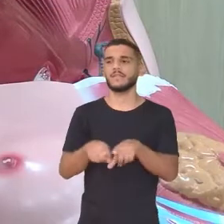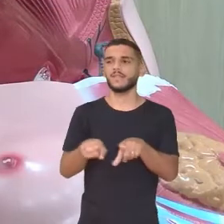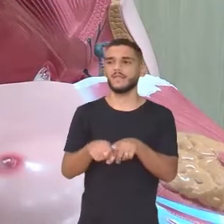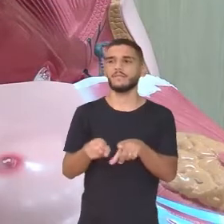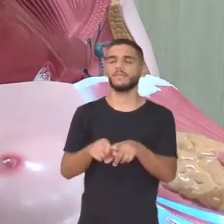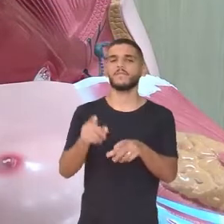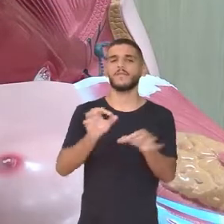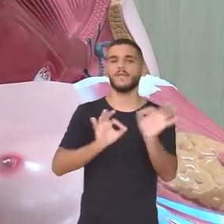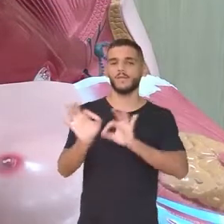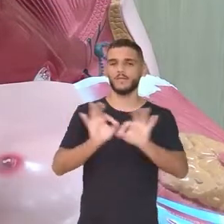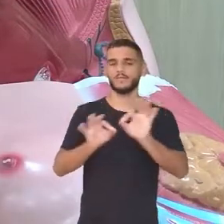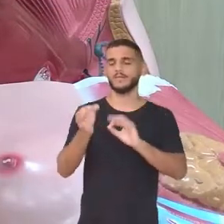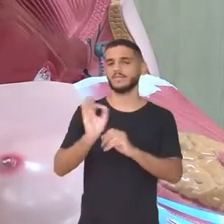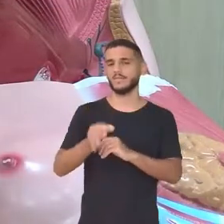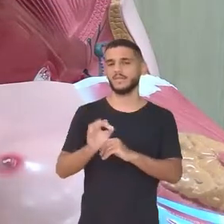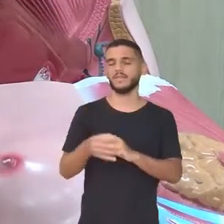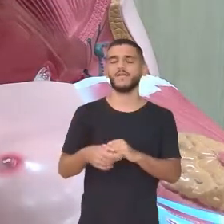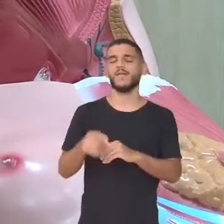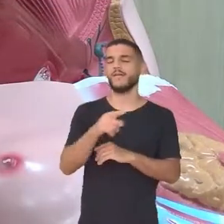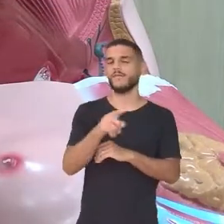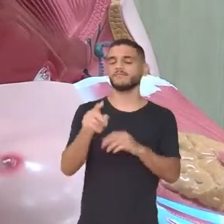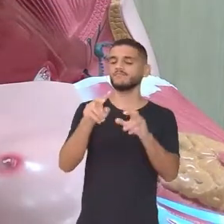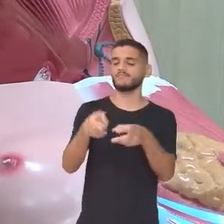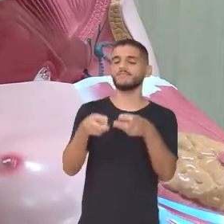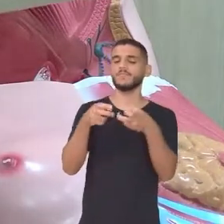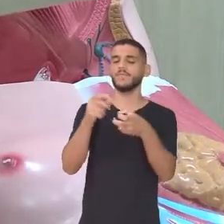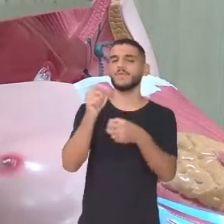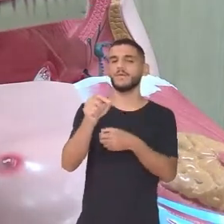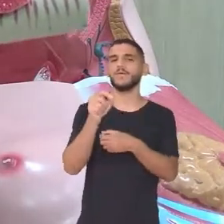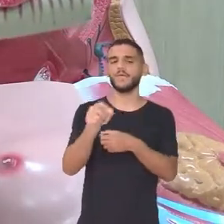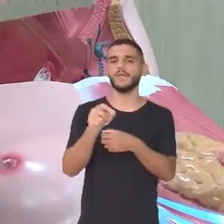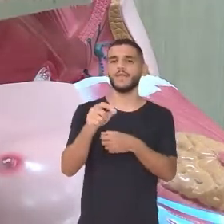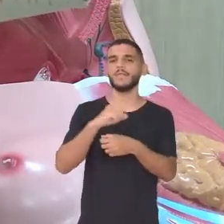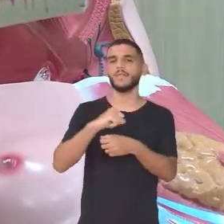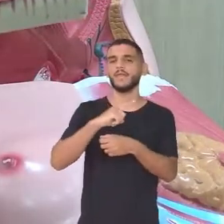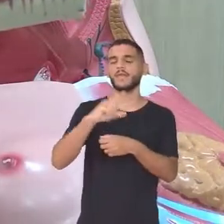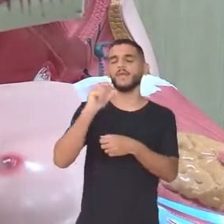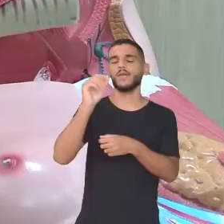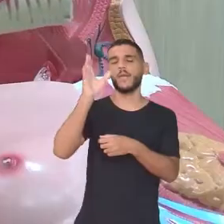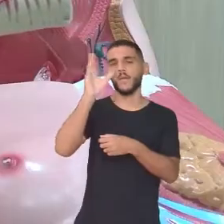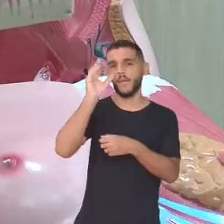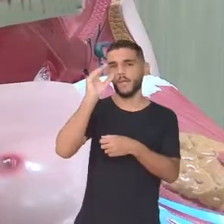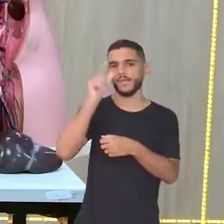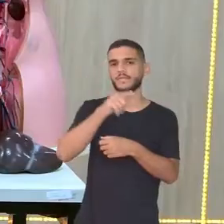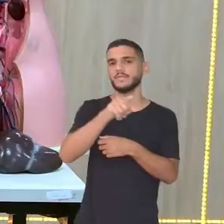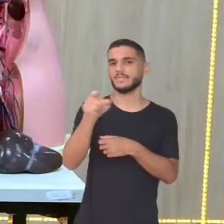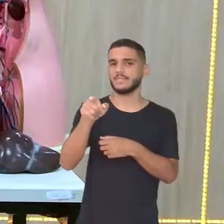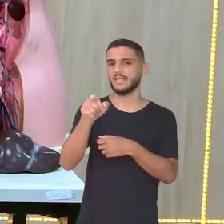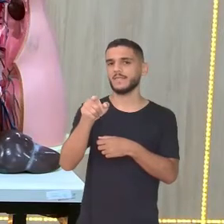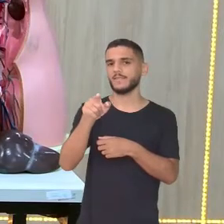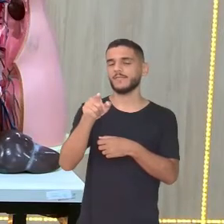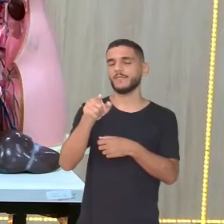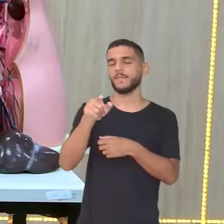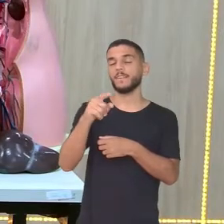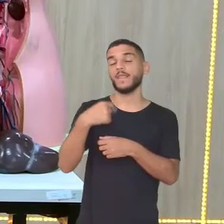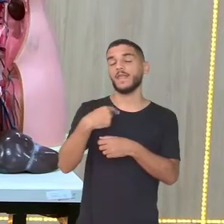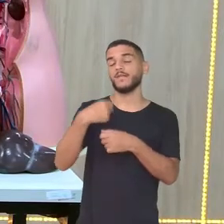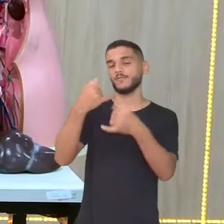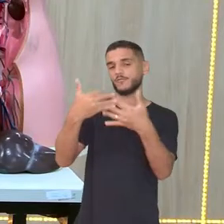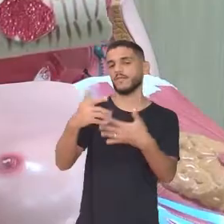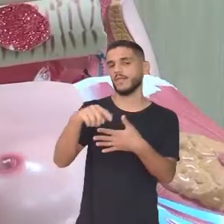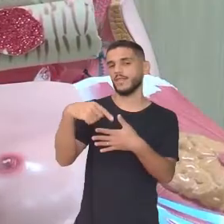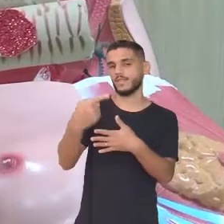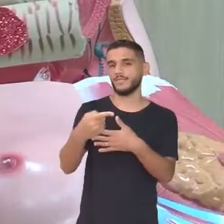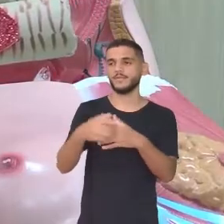desse tecido. E vocês devem perceber que tem uma curiosidade que eu vou falar depois. Será que vocês conseguem ver